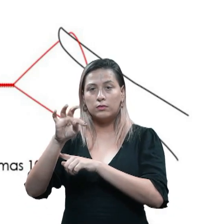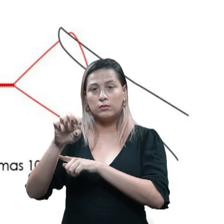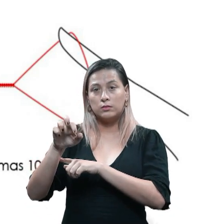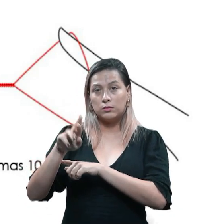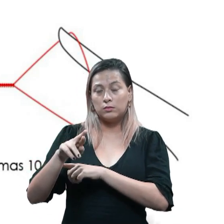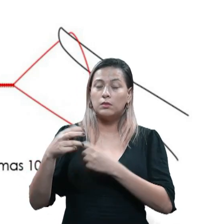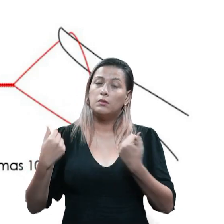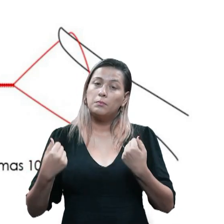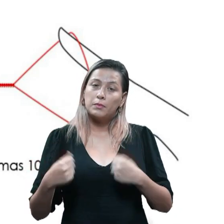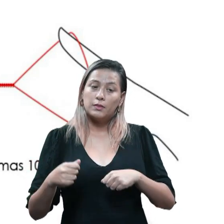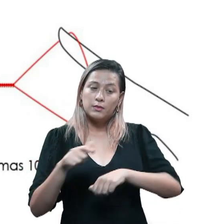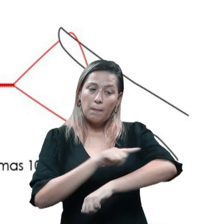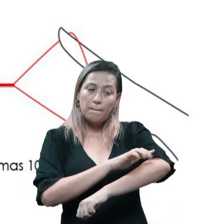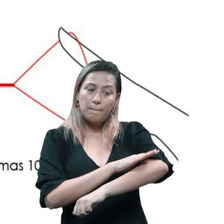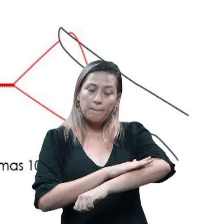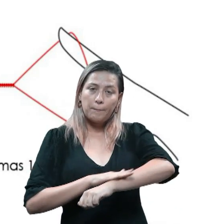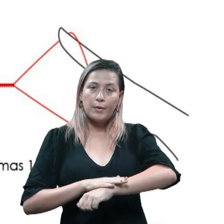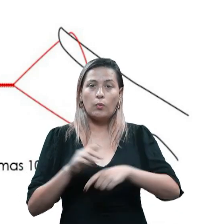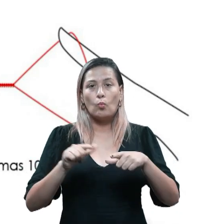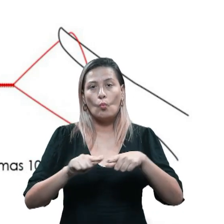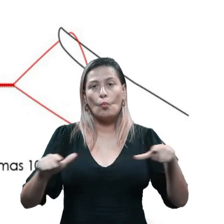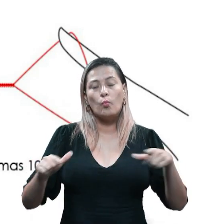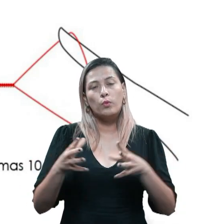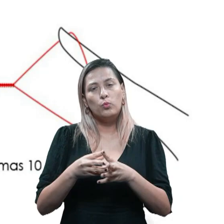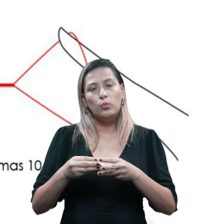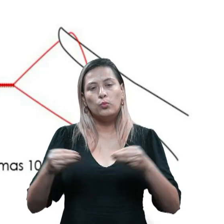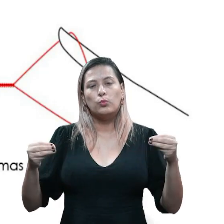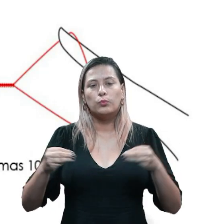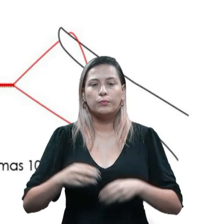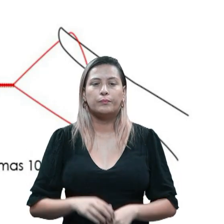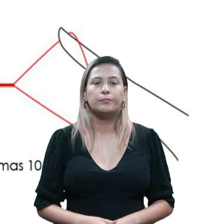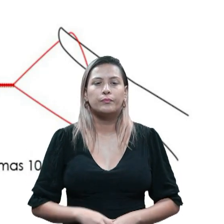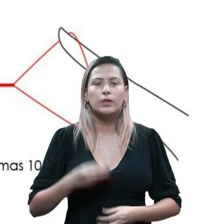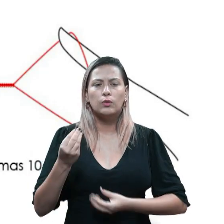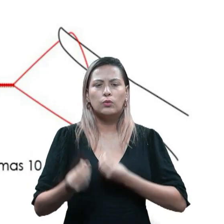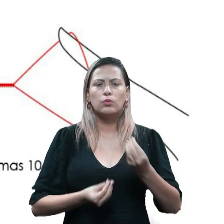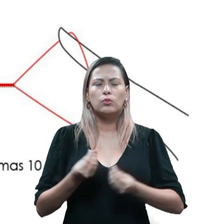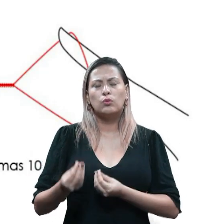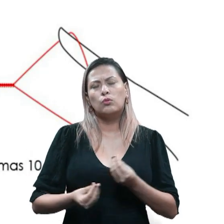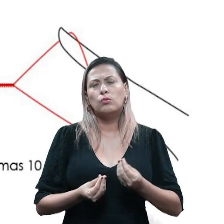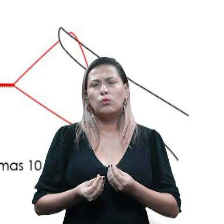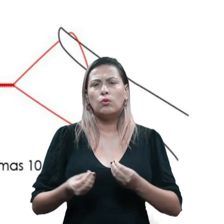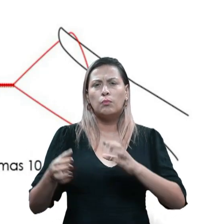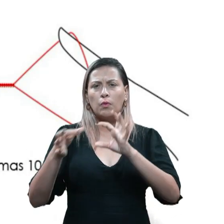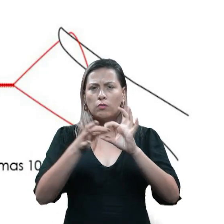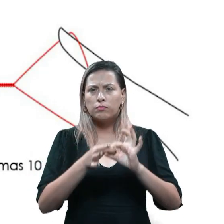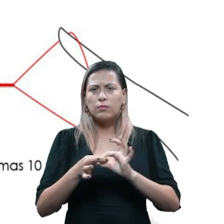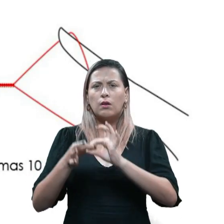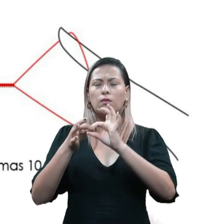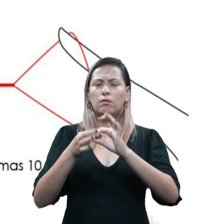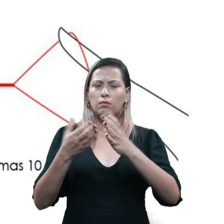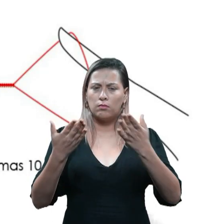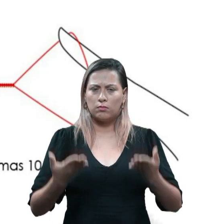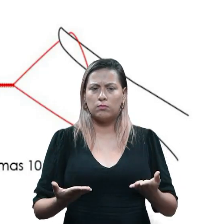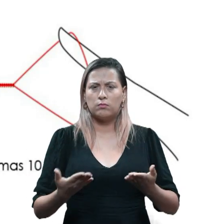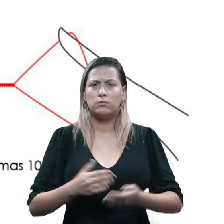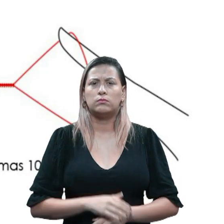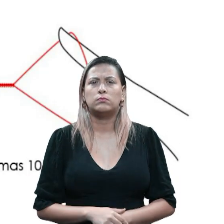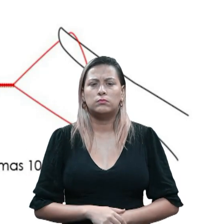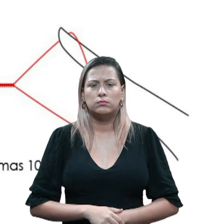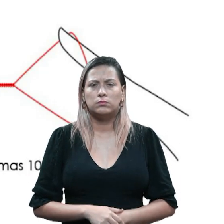limpa e seca. O profissional prepara a linha fazendo um elo. Ao amarrar as duas pontas